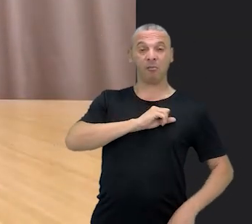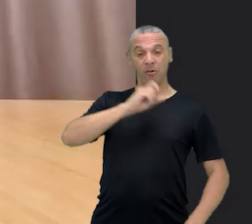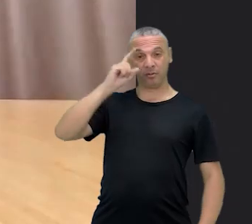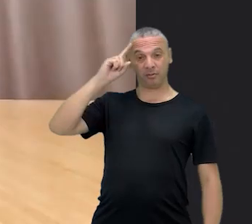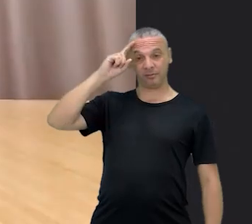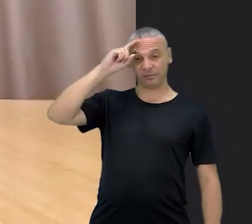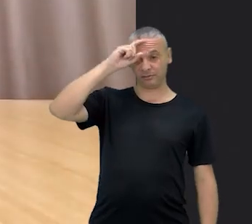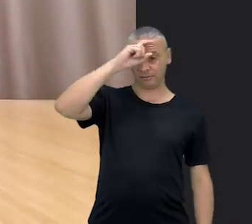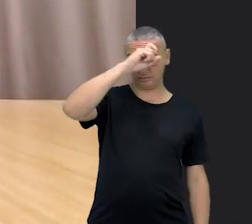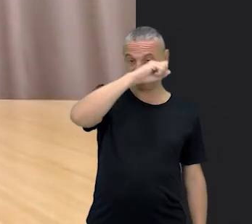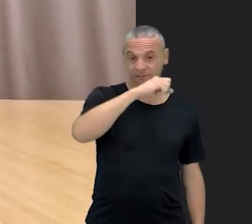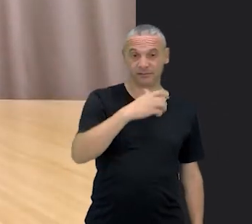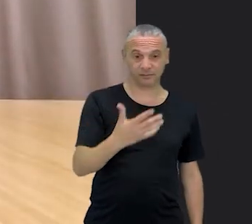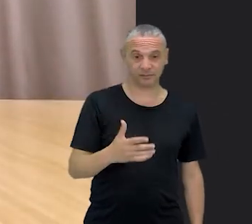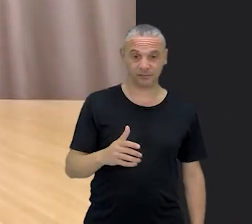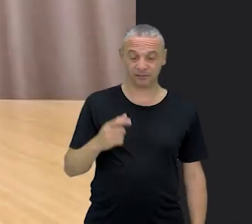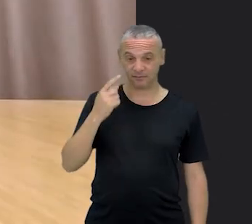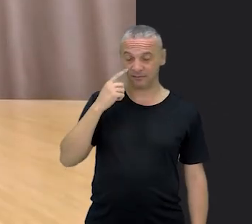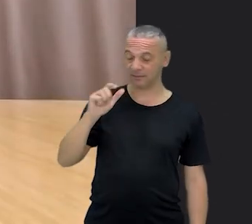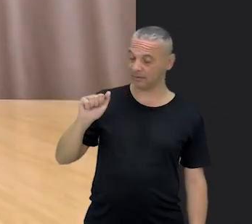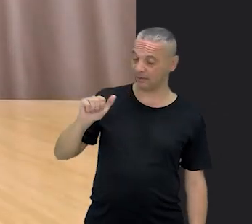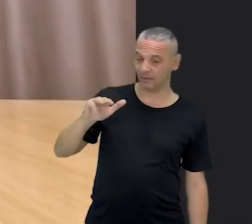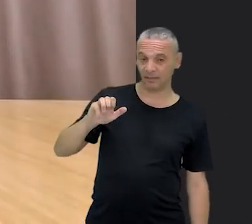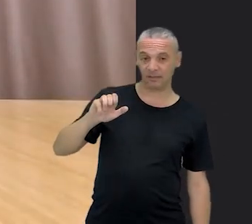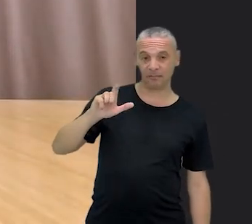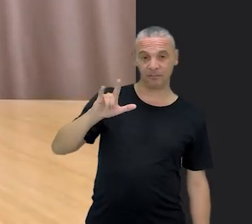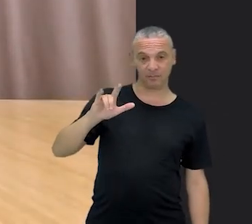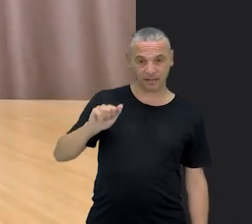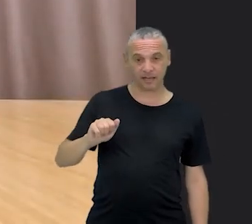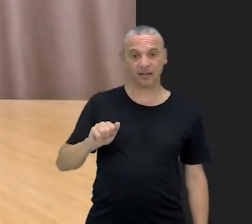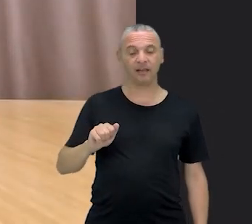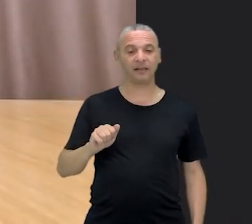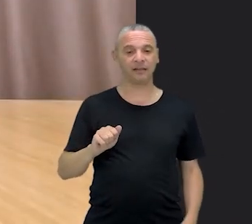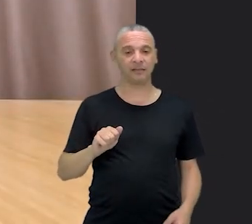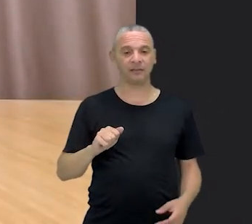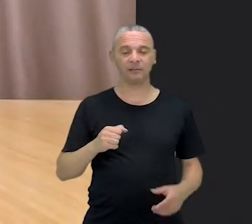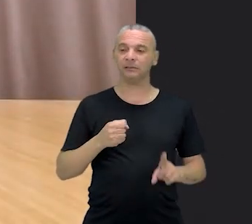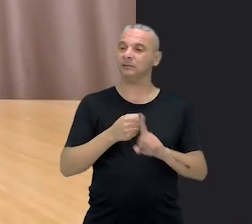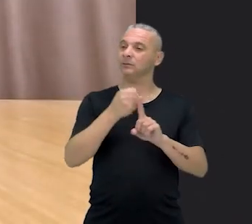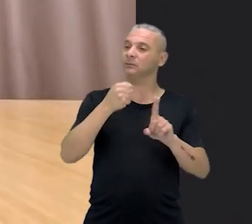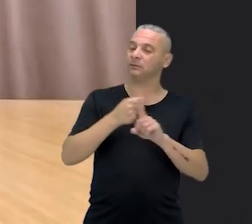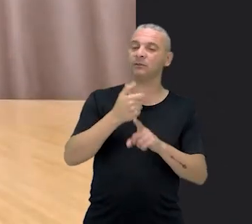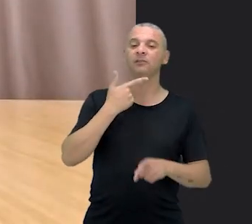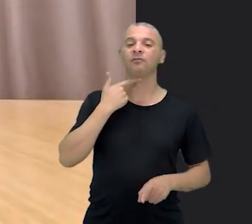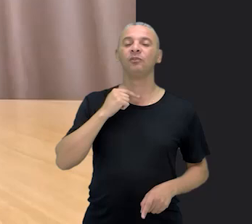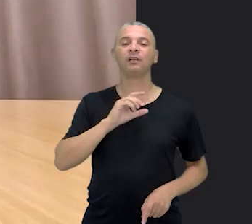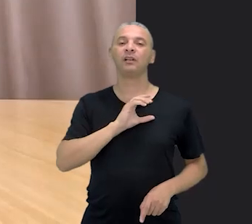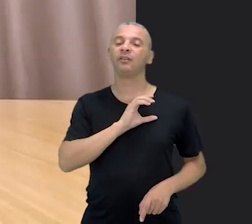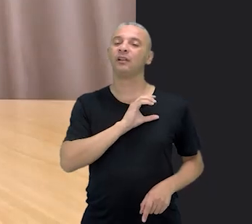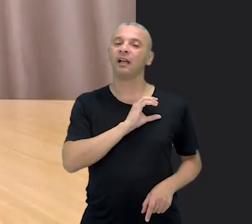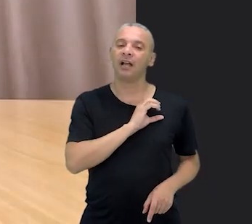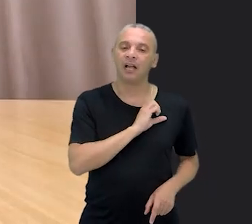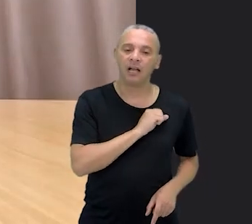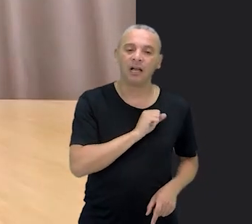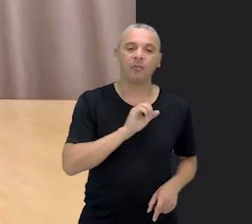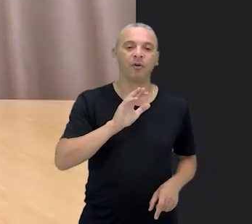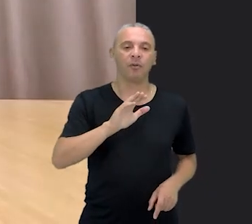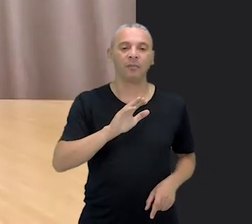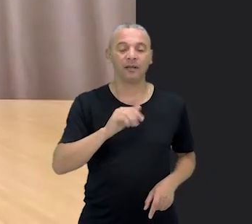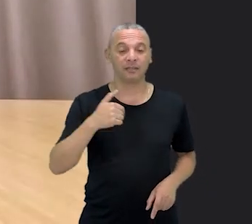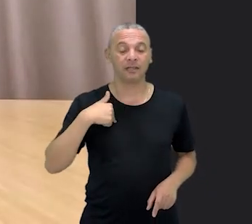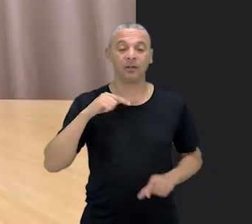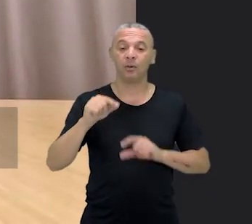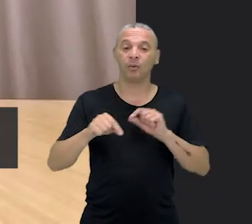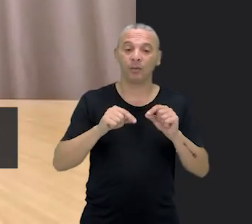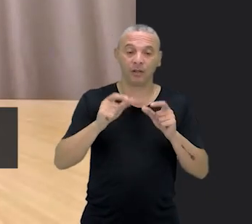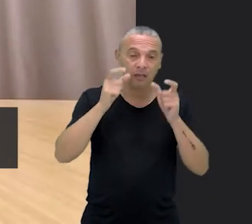O tema aí, a Aurélia, né? Lutou por esse amor, aí ficou rica, mas o que me chamou muita atenção